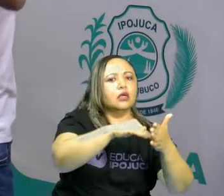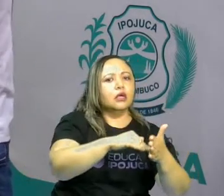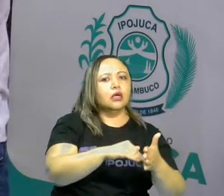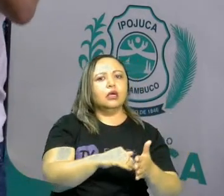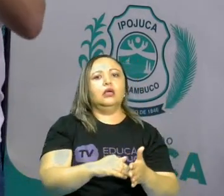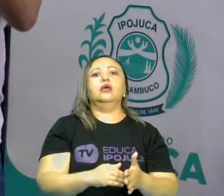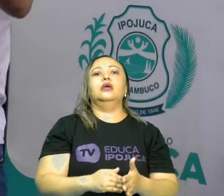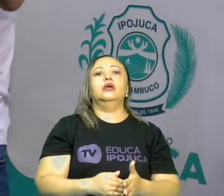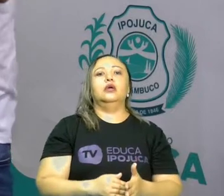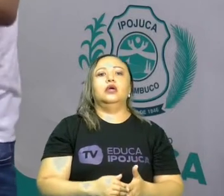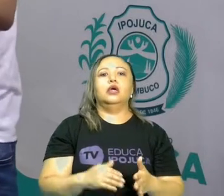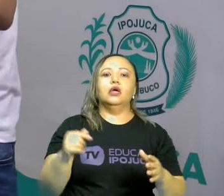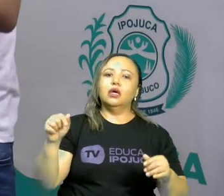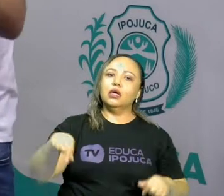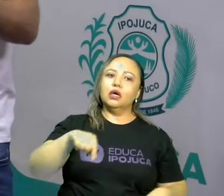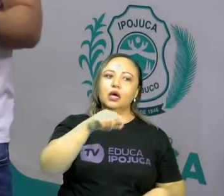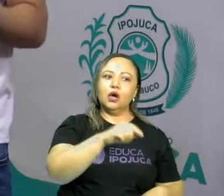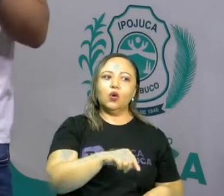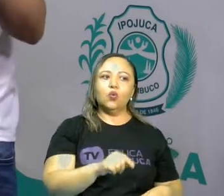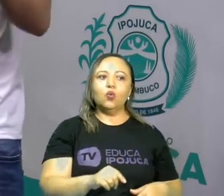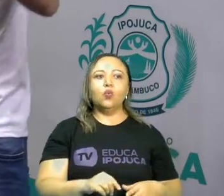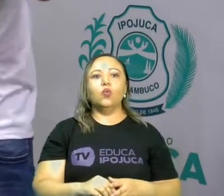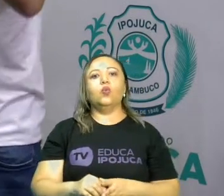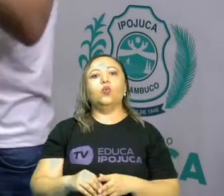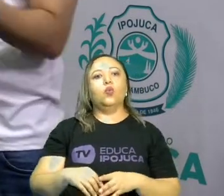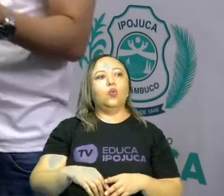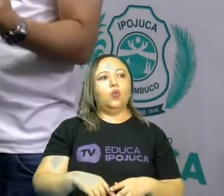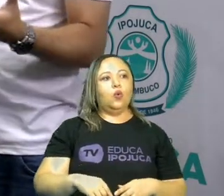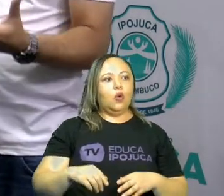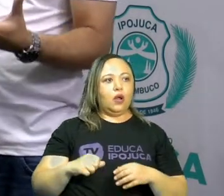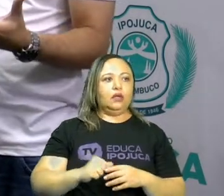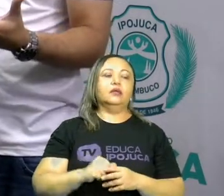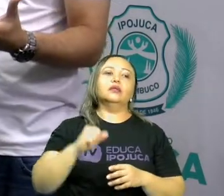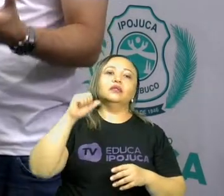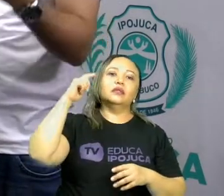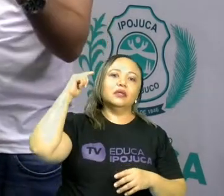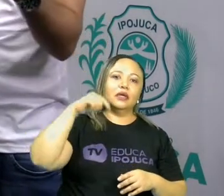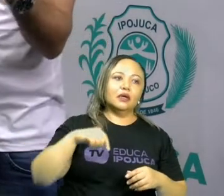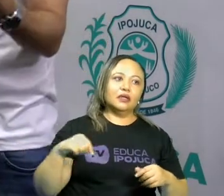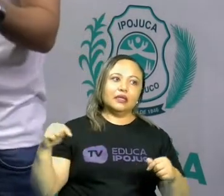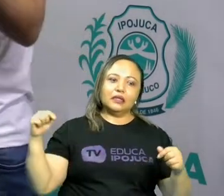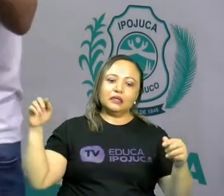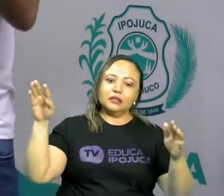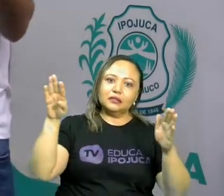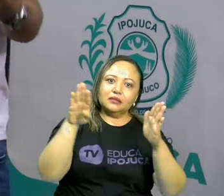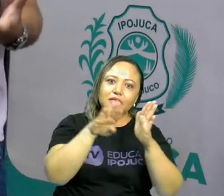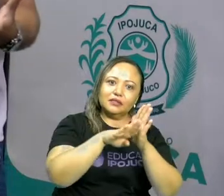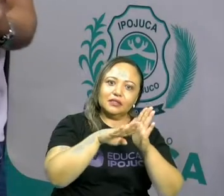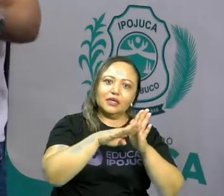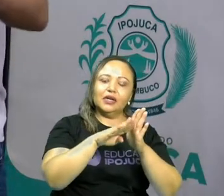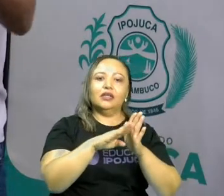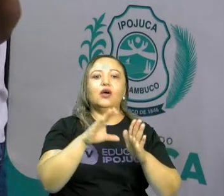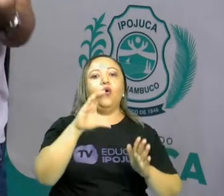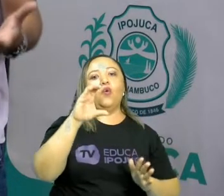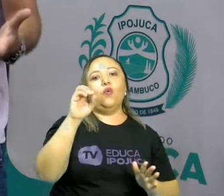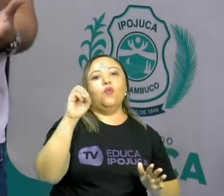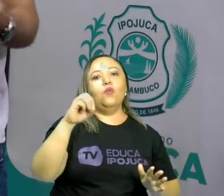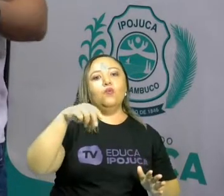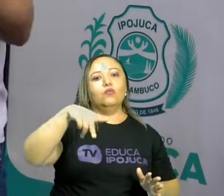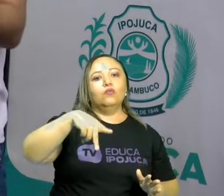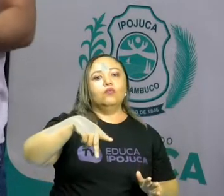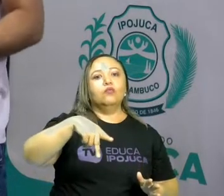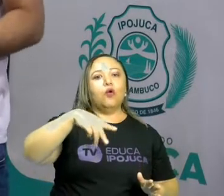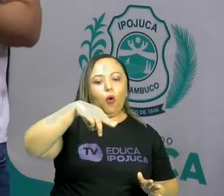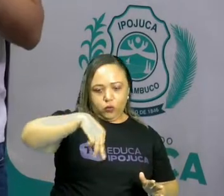contemporânea a idade contemporânea é marcada pela Revolução Francesa então quando ocorre a Revolução Francesa nós